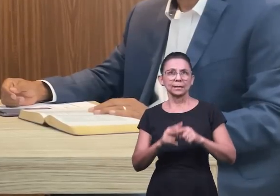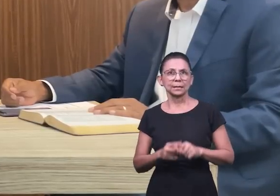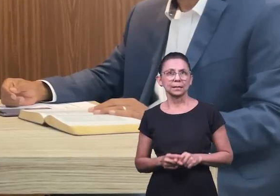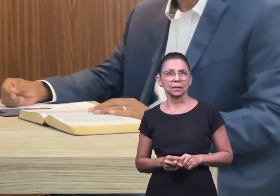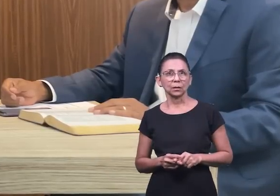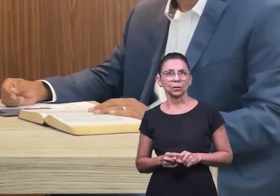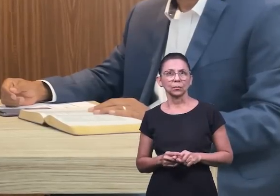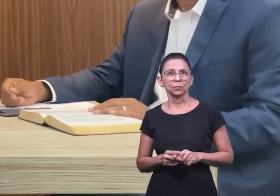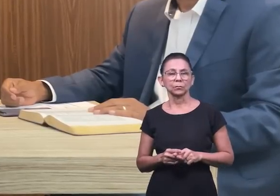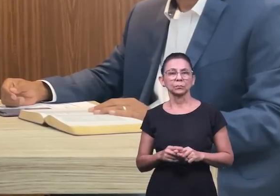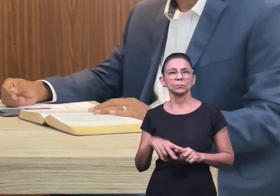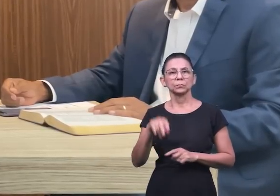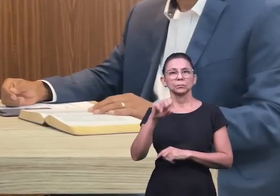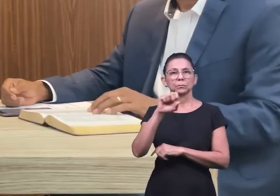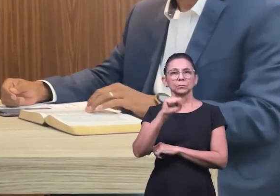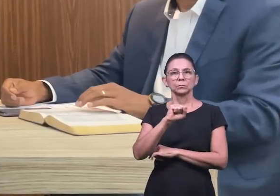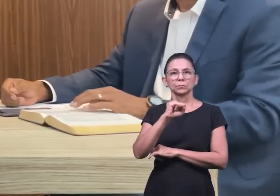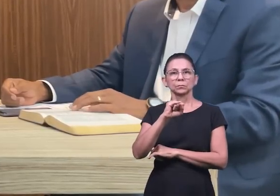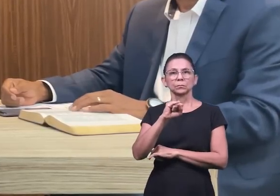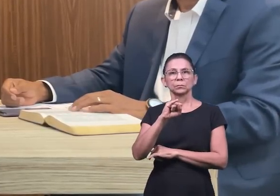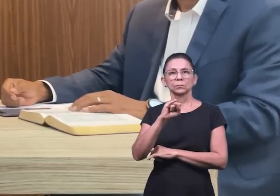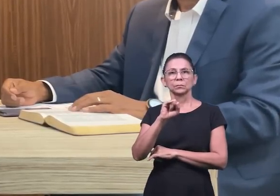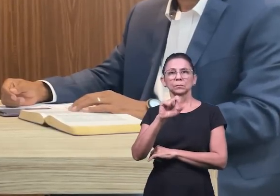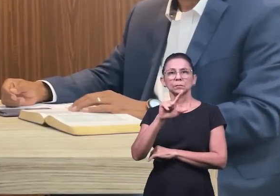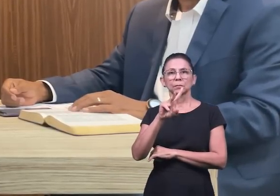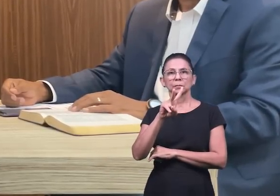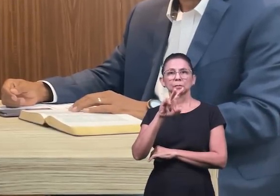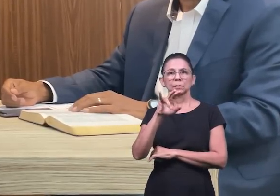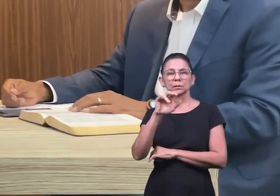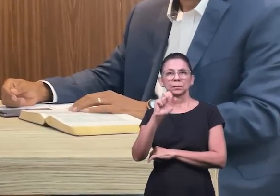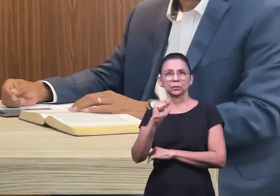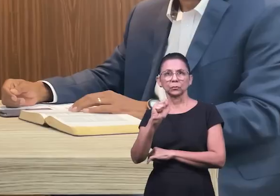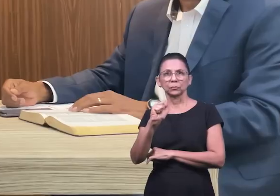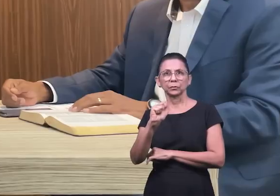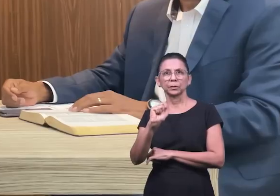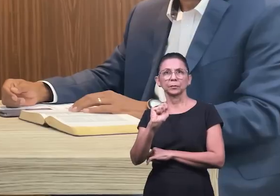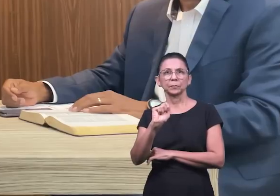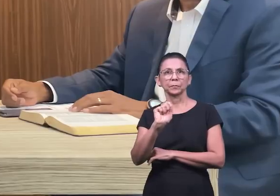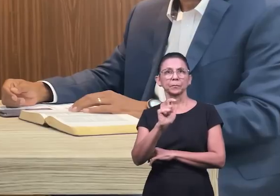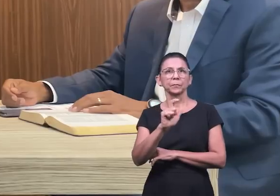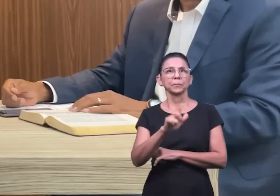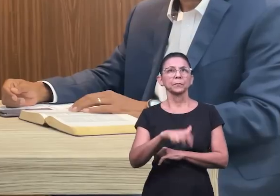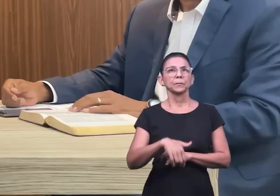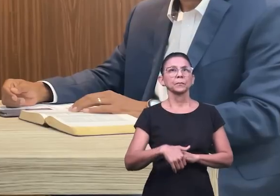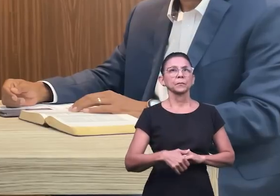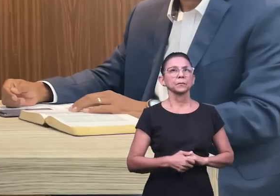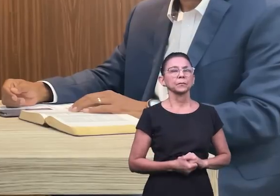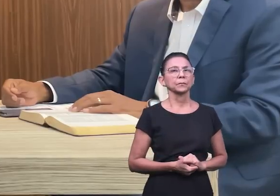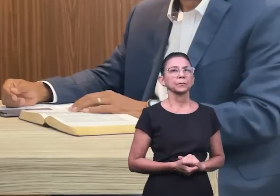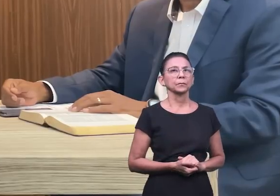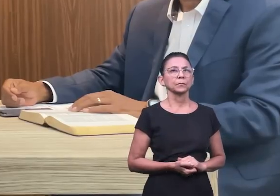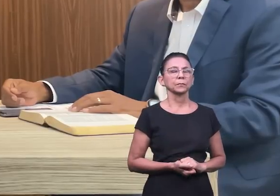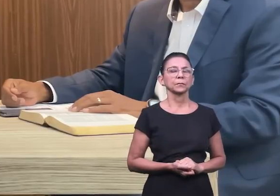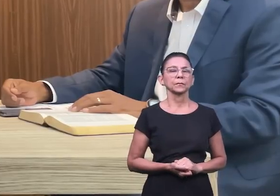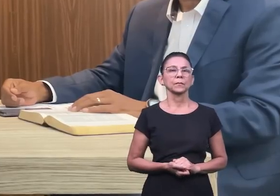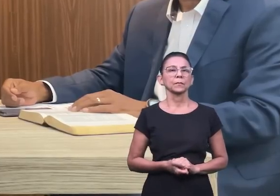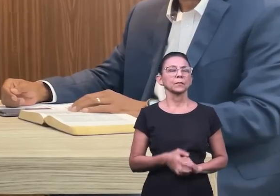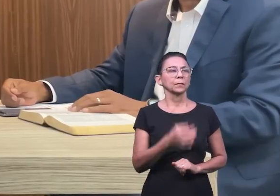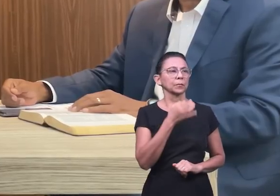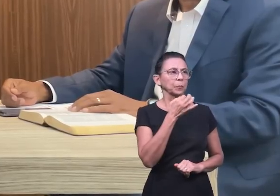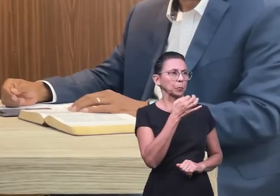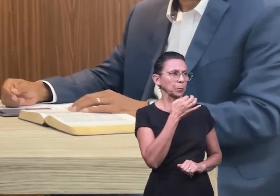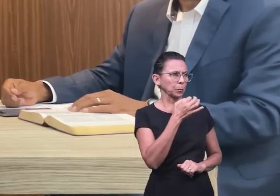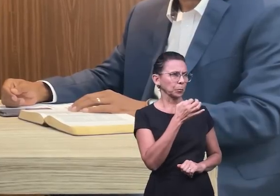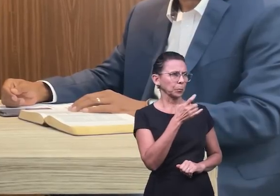uma correção. O nome da irmã é Silvia Gonçalves, de Esmeralda, Minas Gerais. Ungido Vitor,